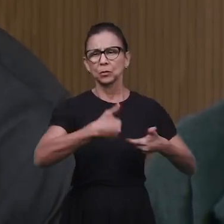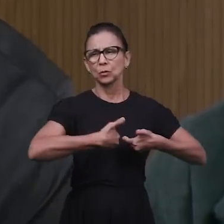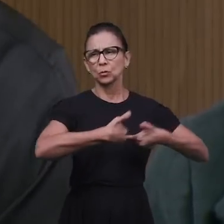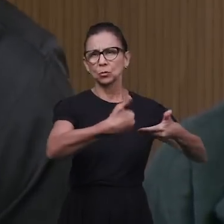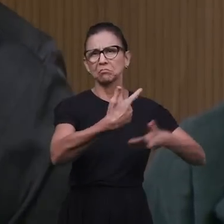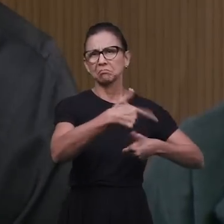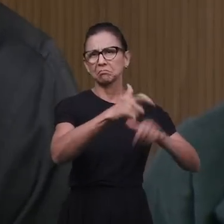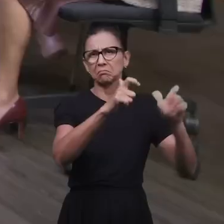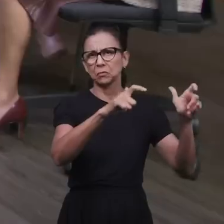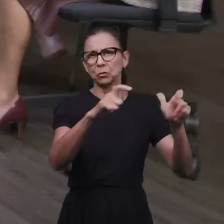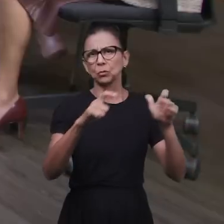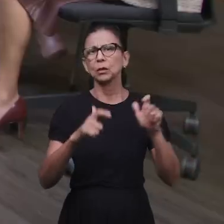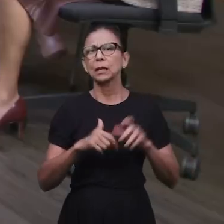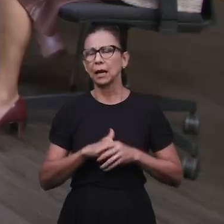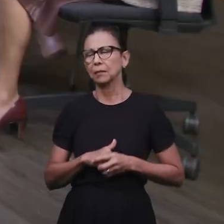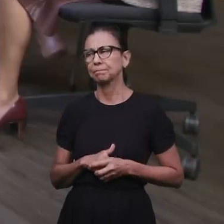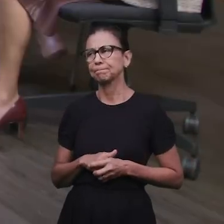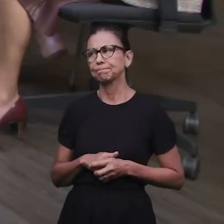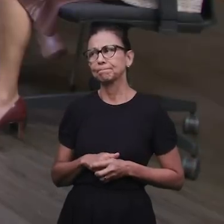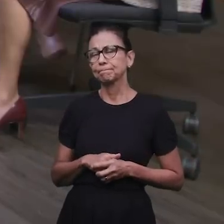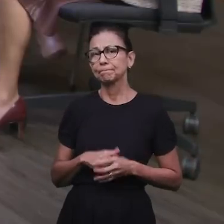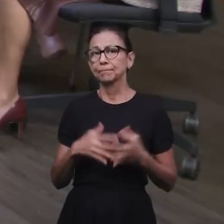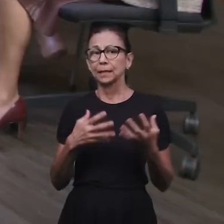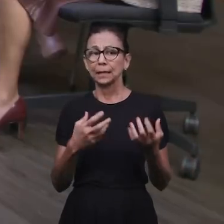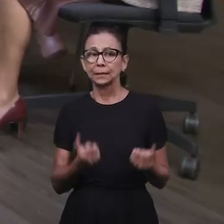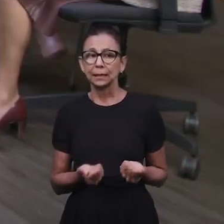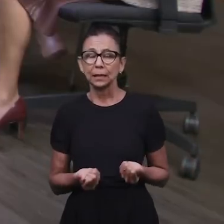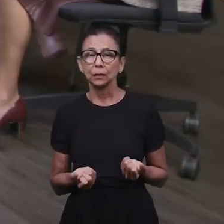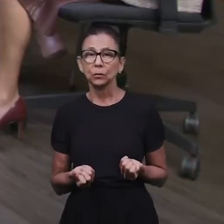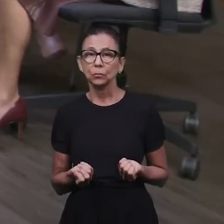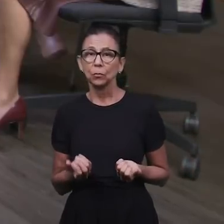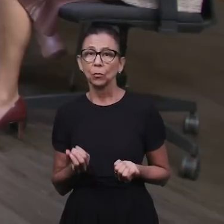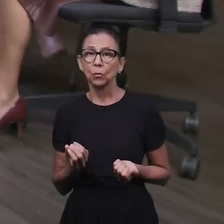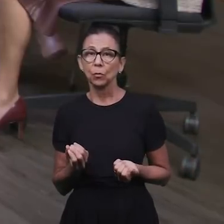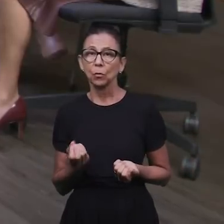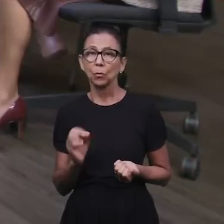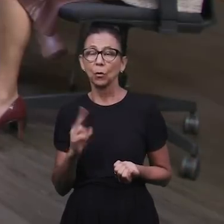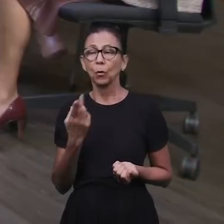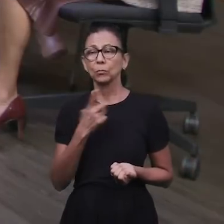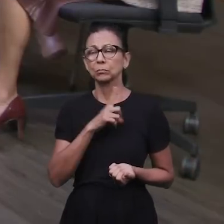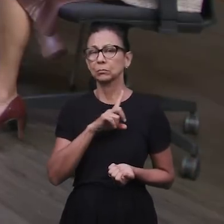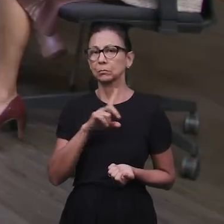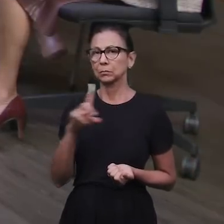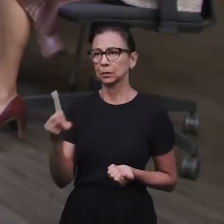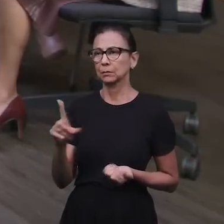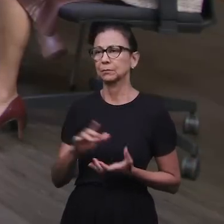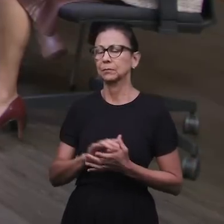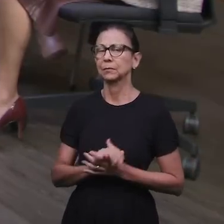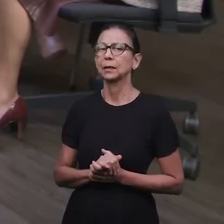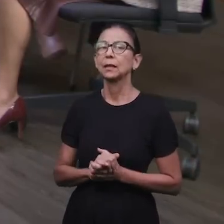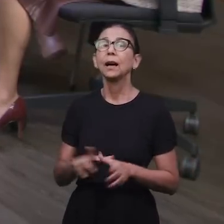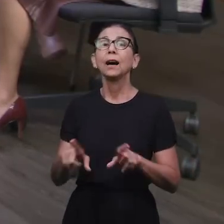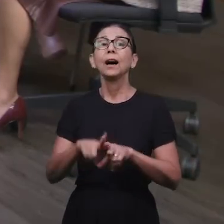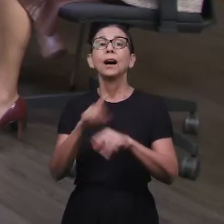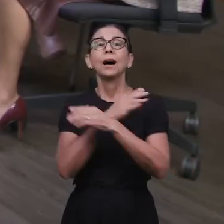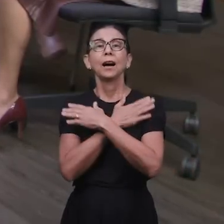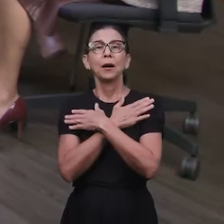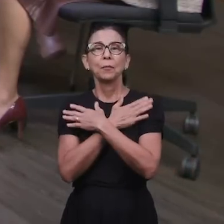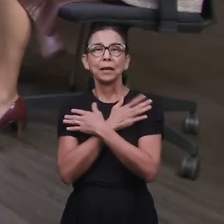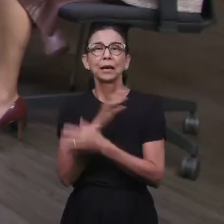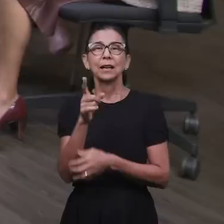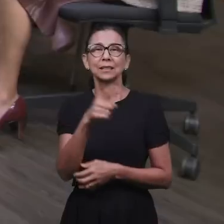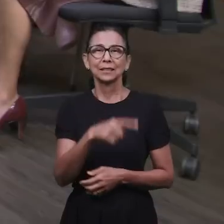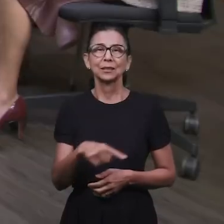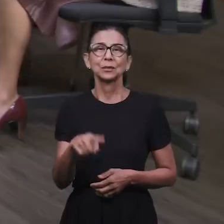convite ou não? O Caio, transmitir aqui o nosso abraço aos jovens lá de Ataíde 5, né?